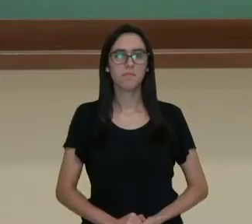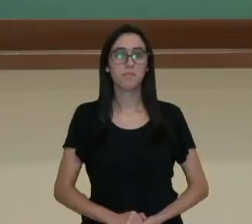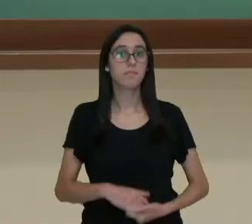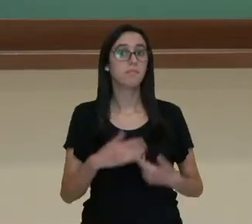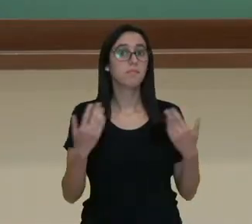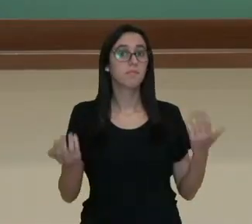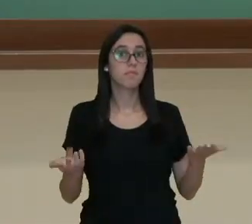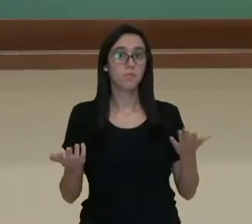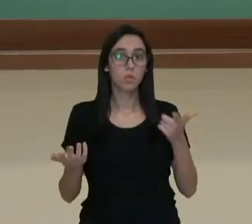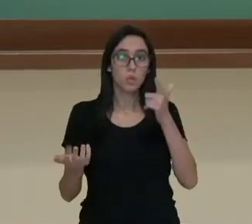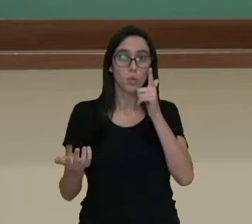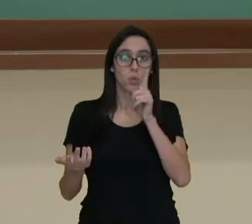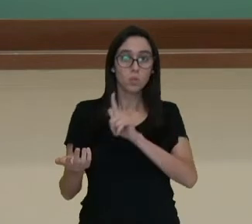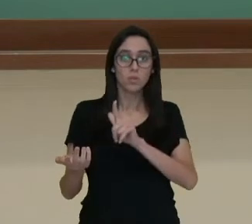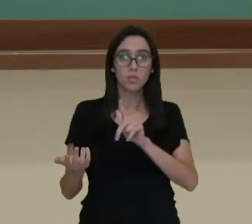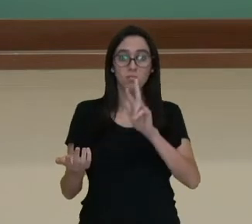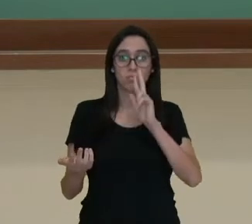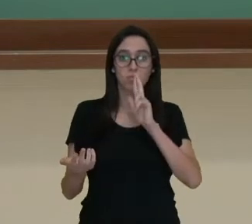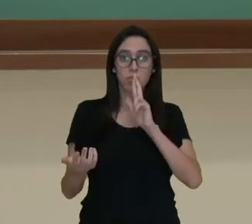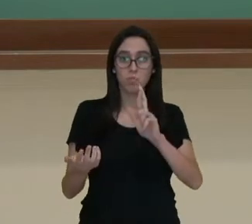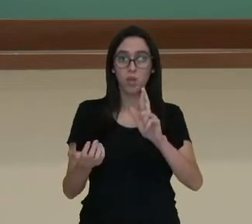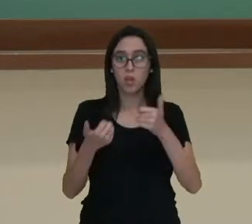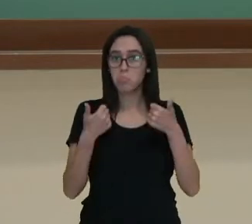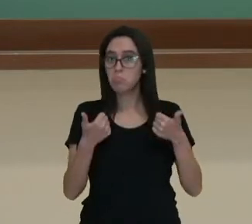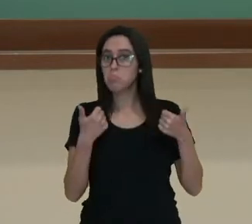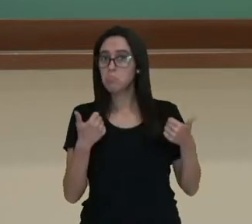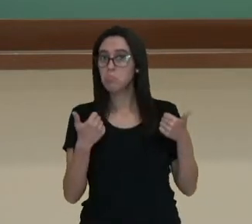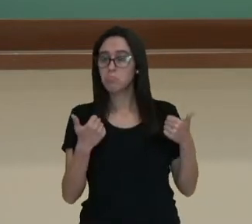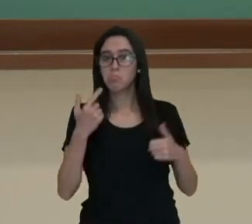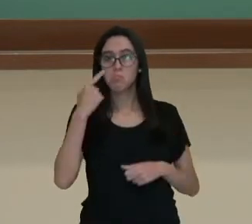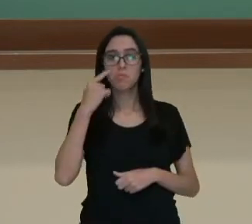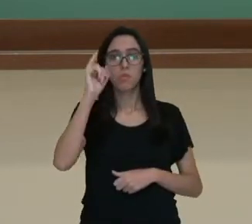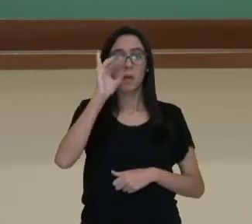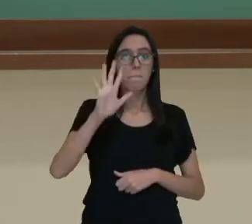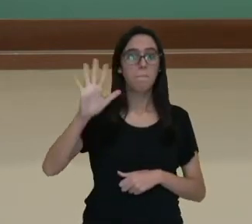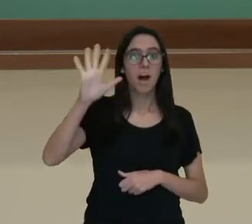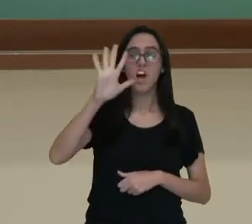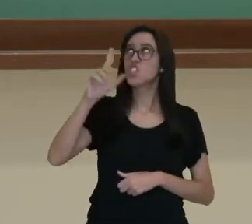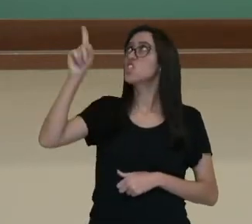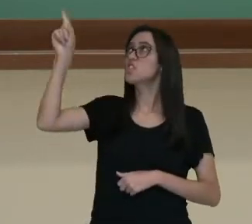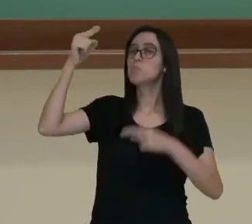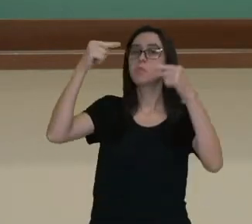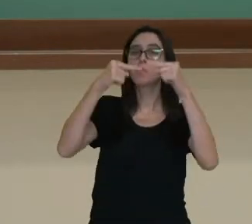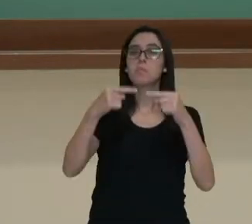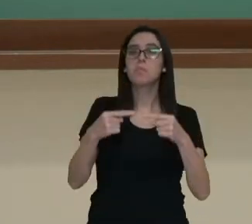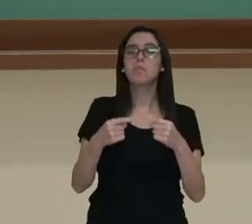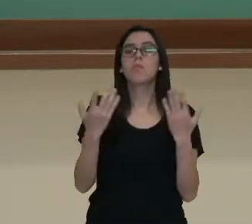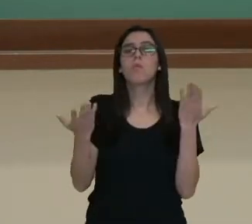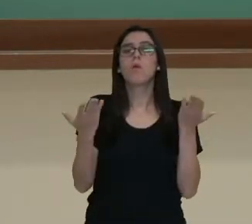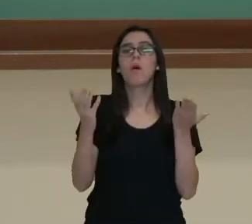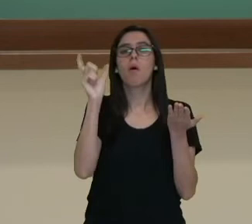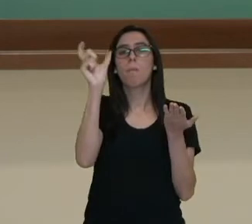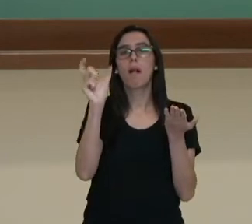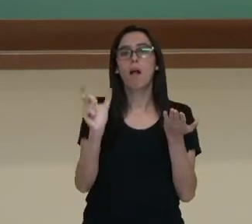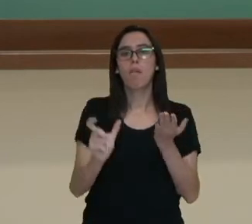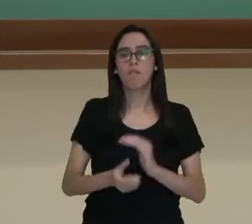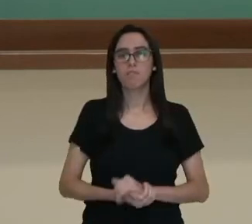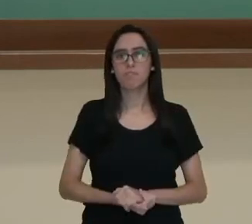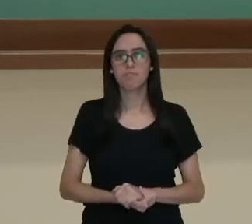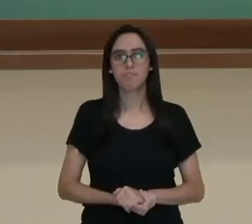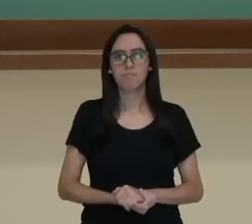E aí, conseguiram analisar as imagens, associar as imagens ali aos termos?